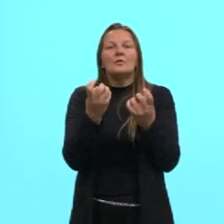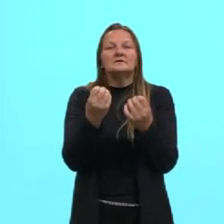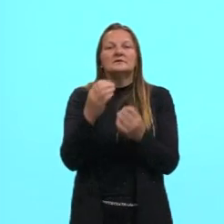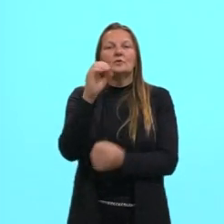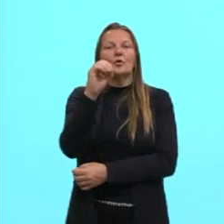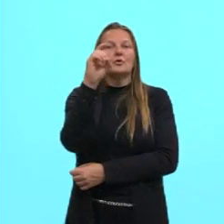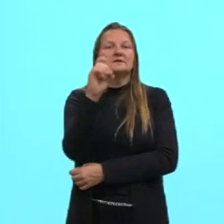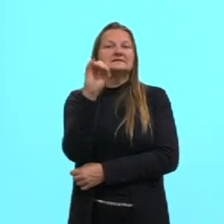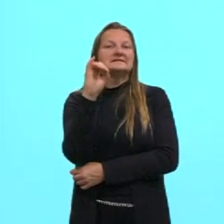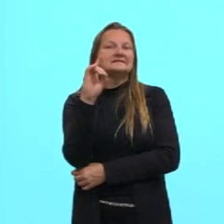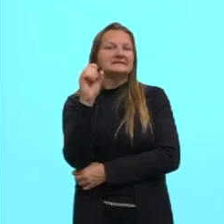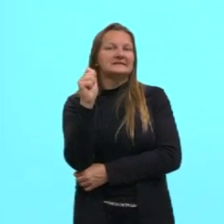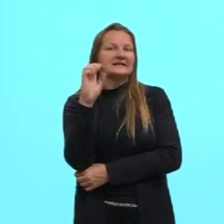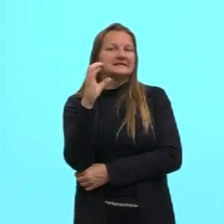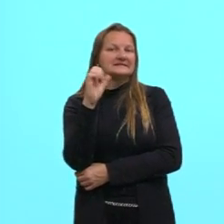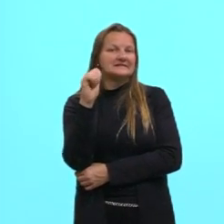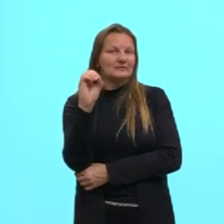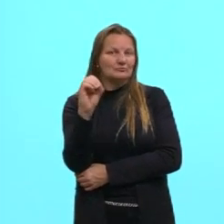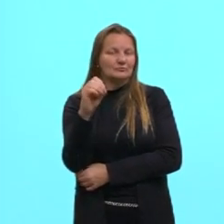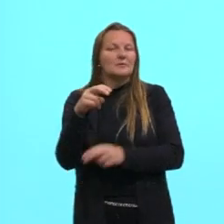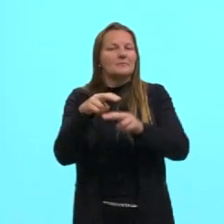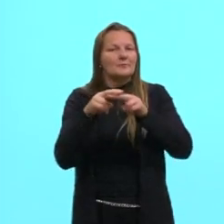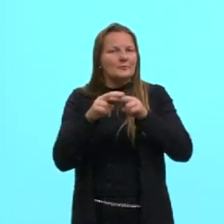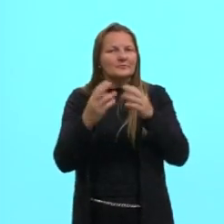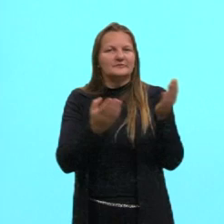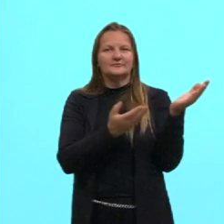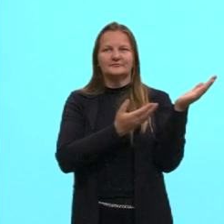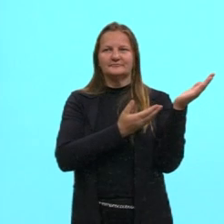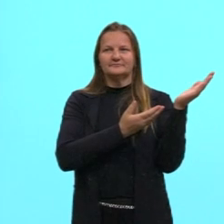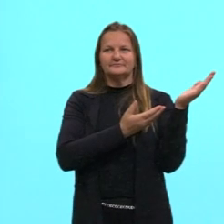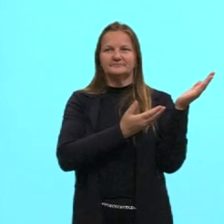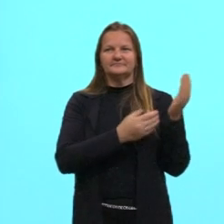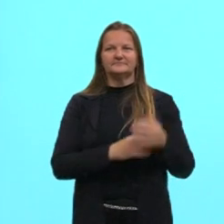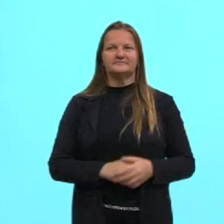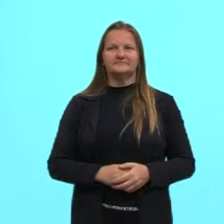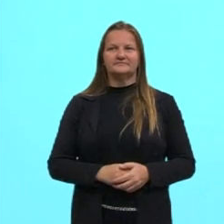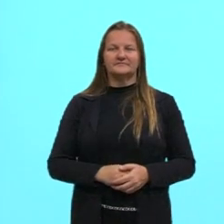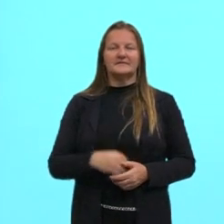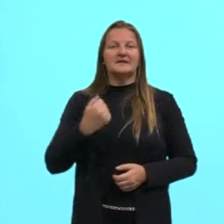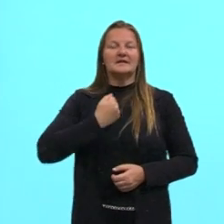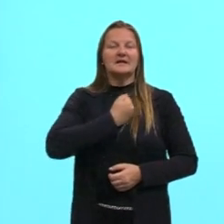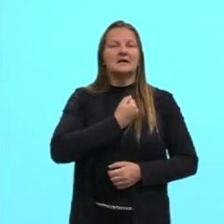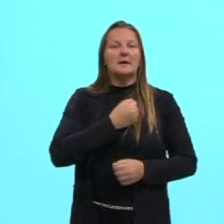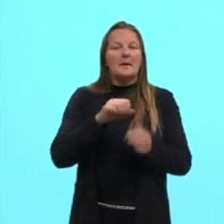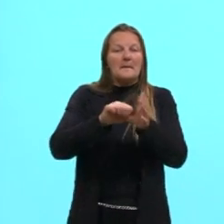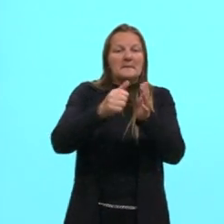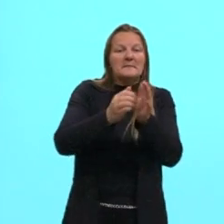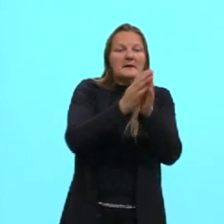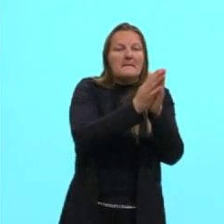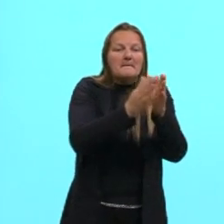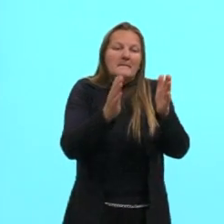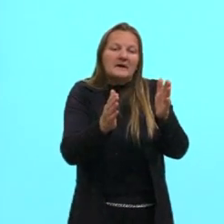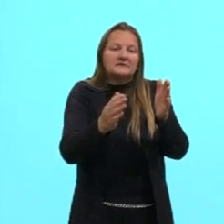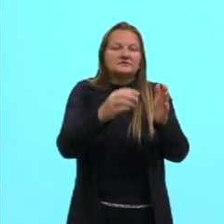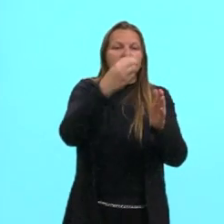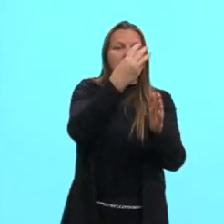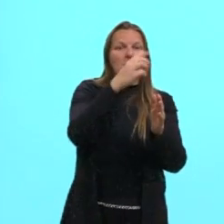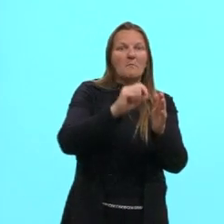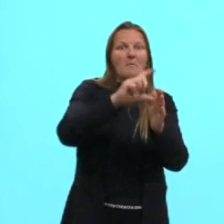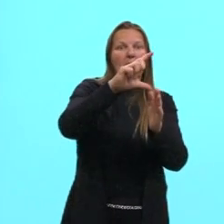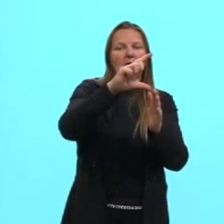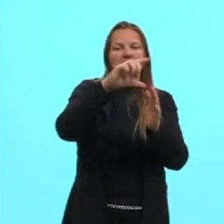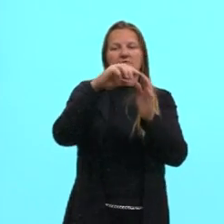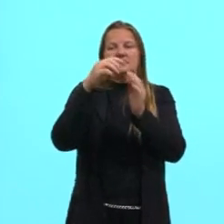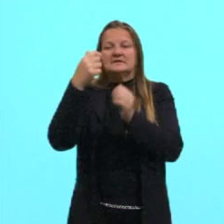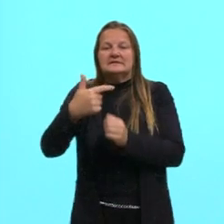é o nox que é esse número que vem acima e dos elementos se eu tenho um número maior na primeira parte da reação e o número menor na segunda